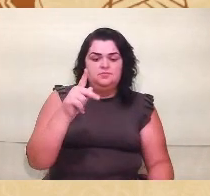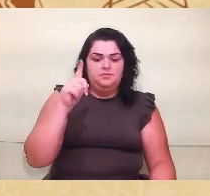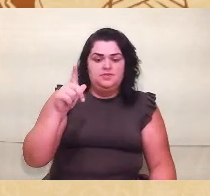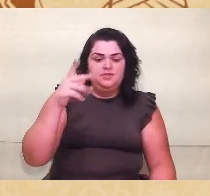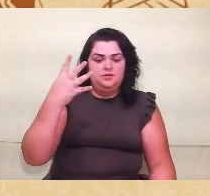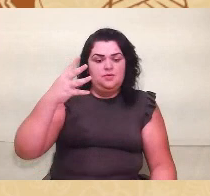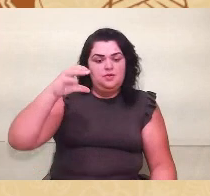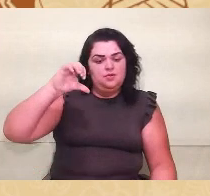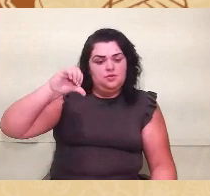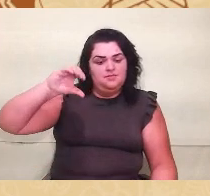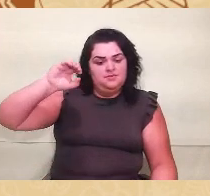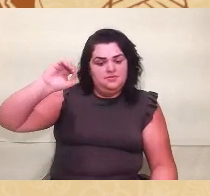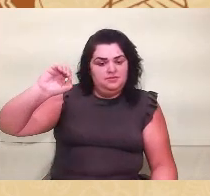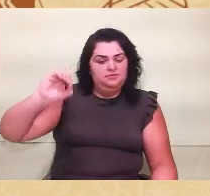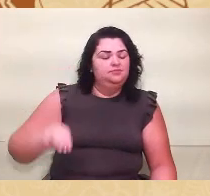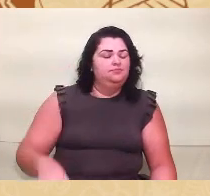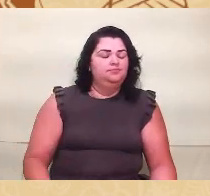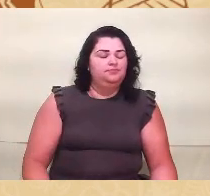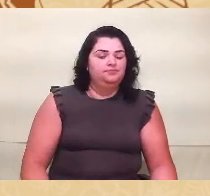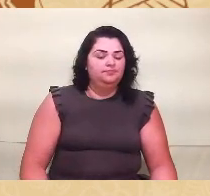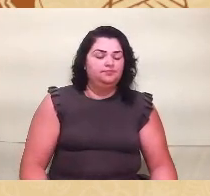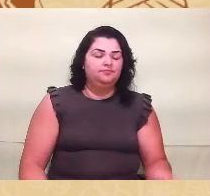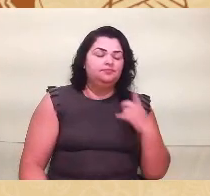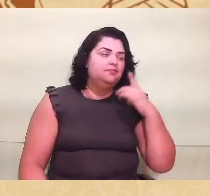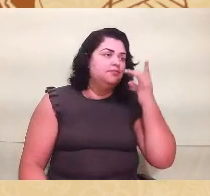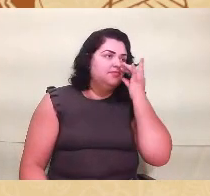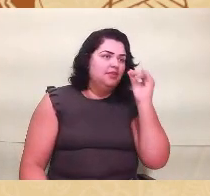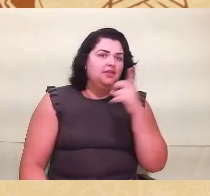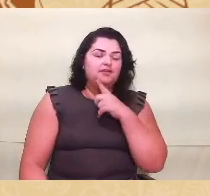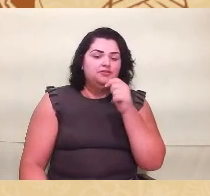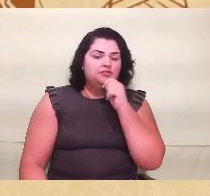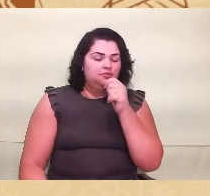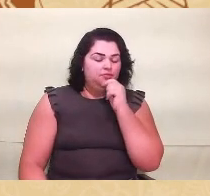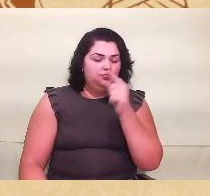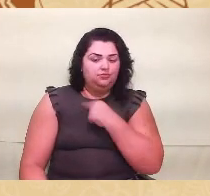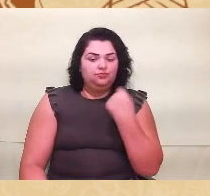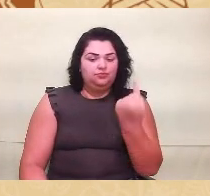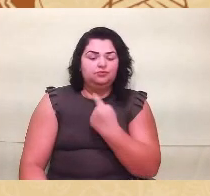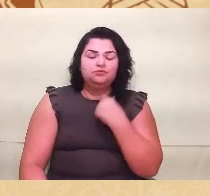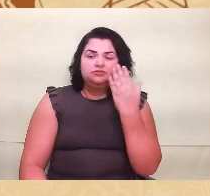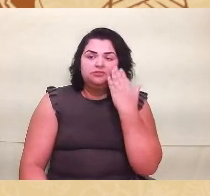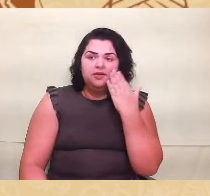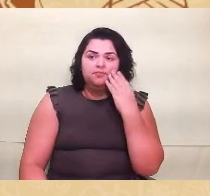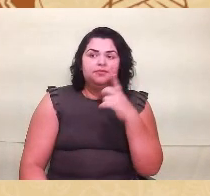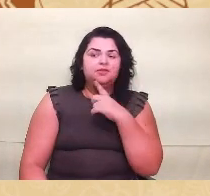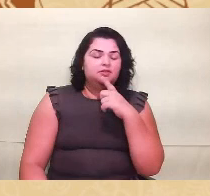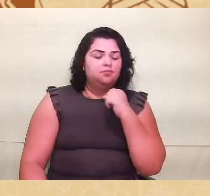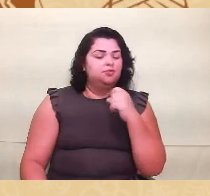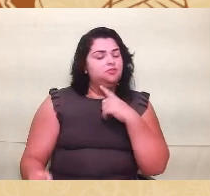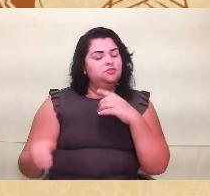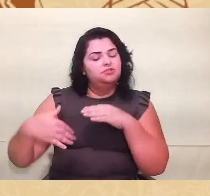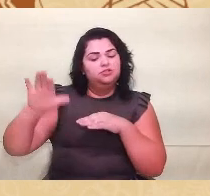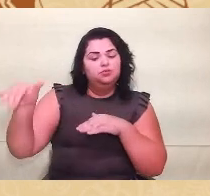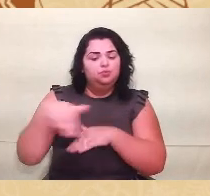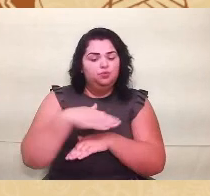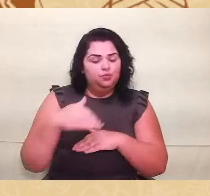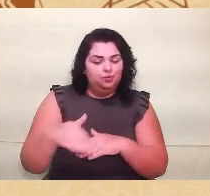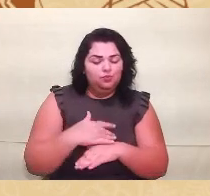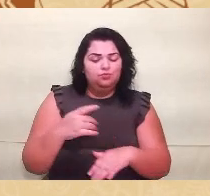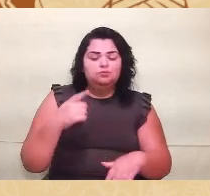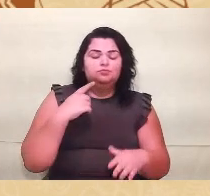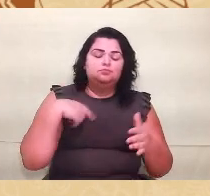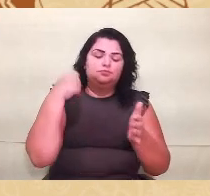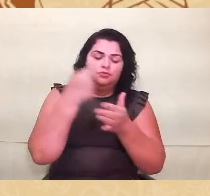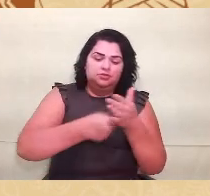490, num momento em que nenhum de nós, sabe, pôde sair às ruas, pôde